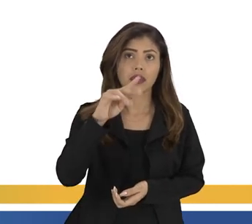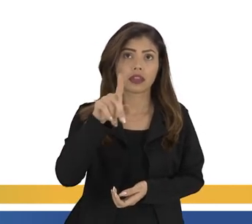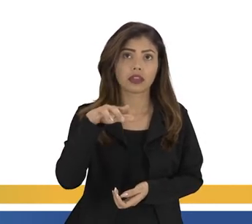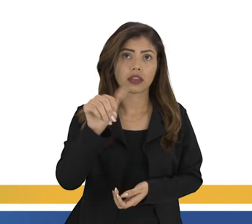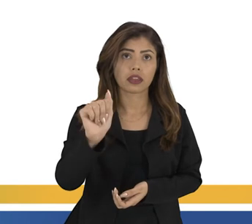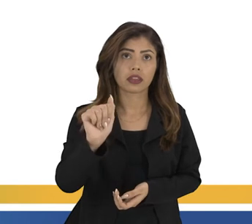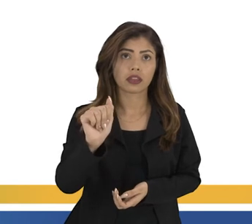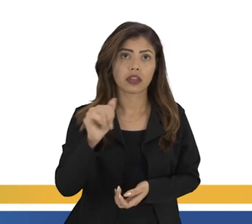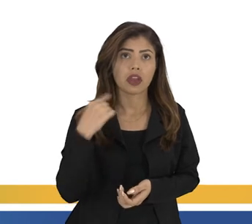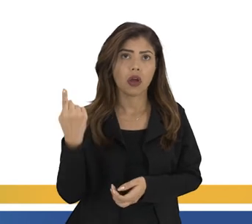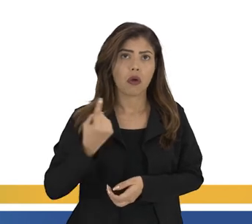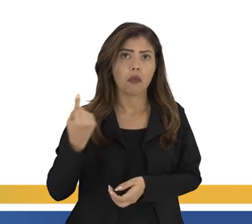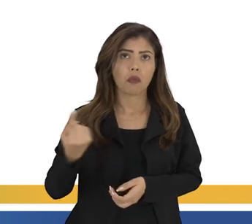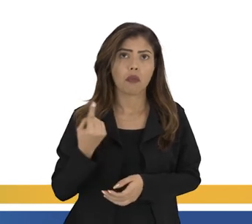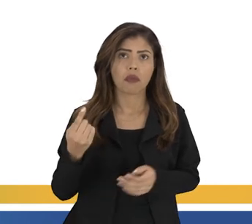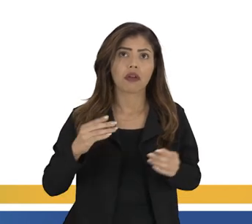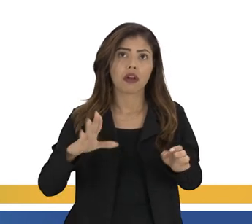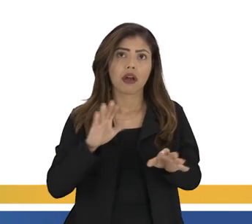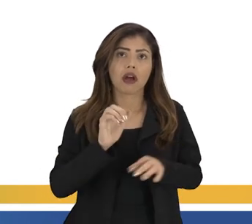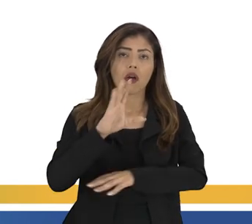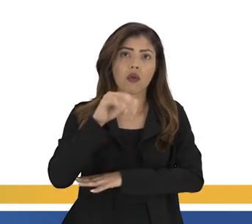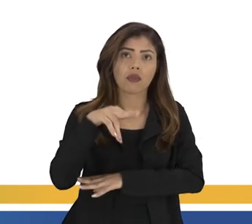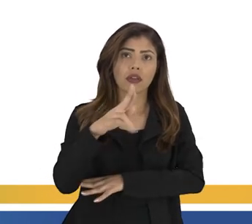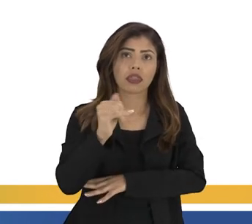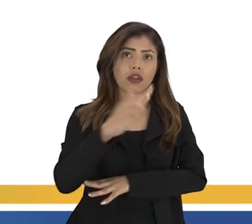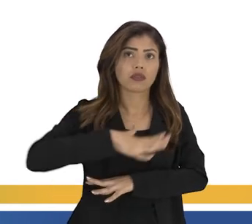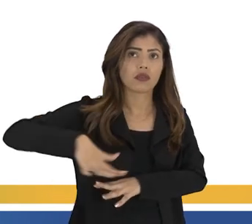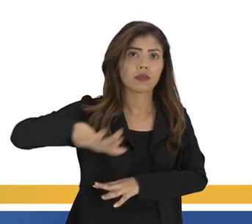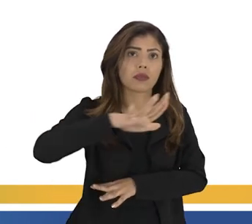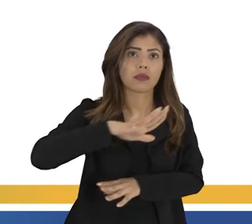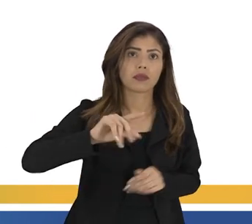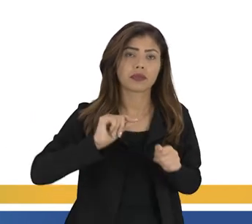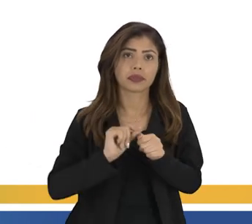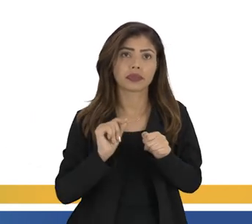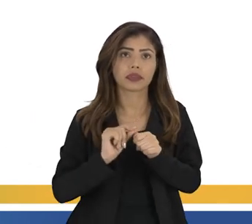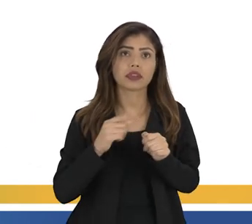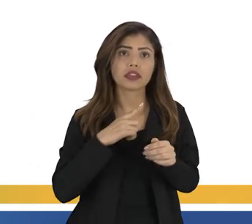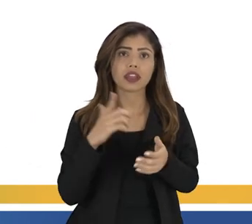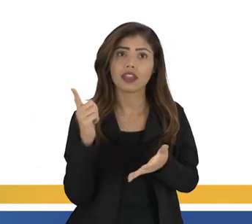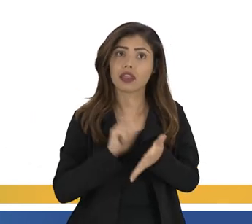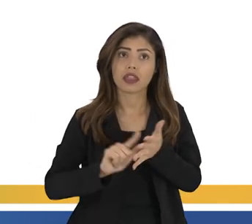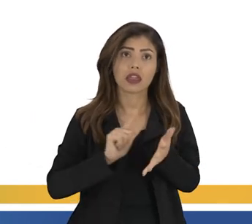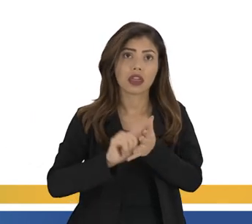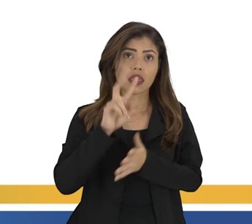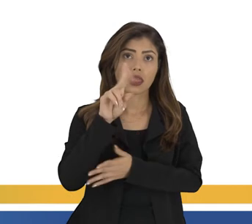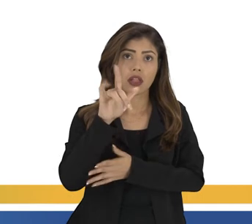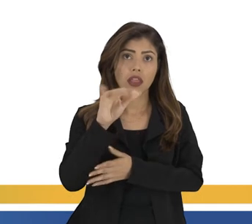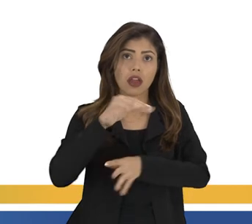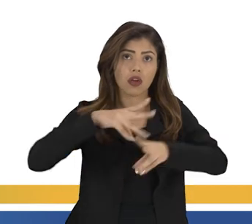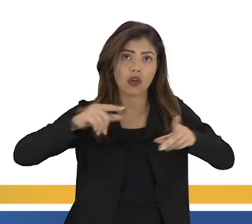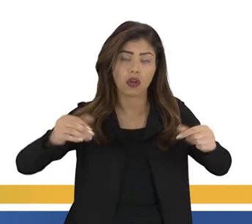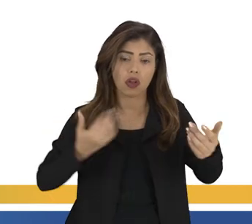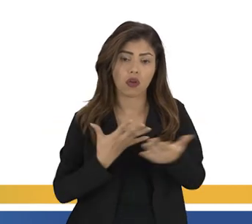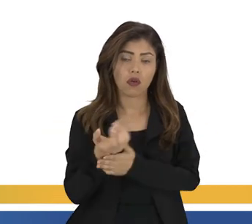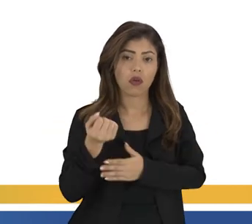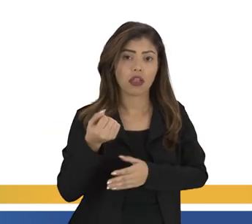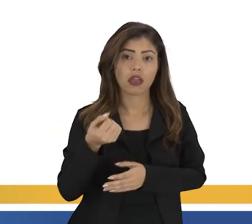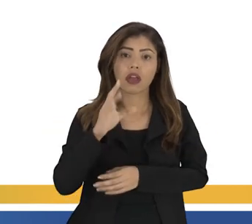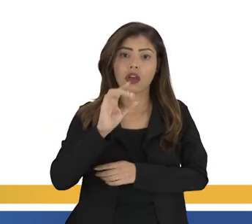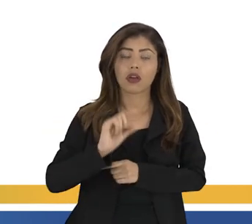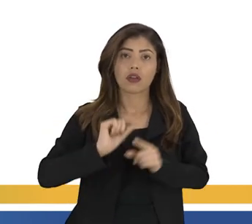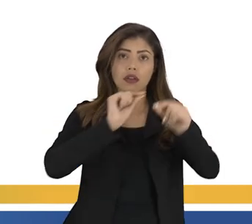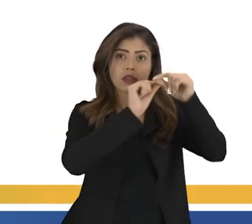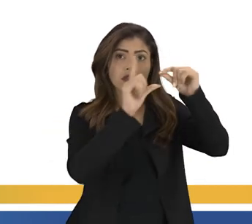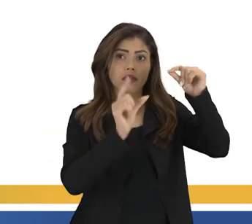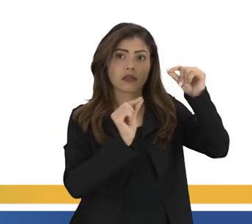era única na cristandade por ser uma comunidade comercial essa gente não lavra semeia ou colhe uvas